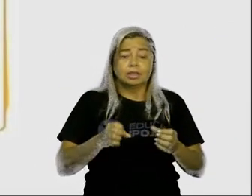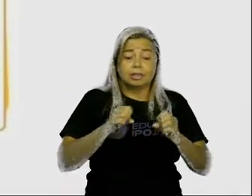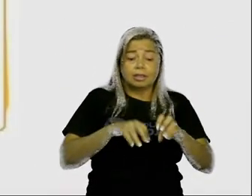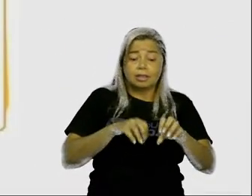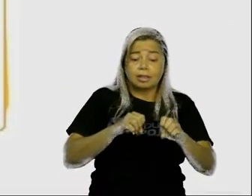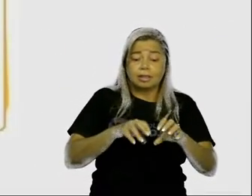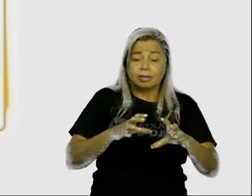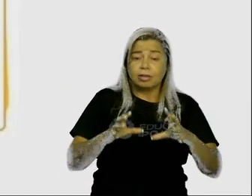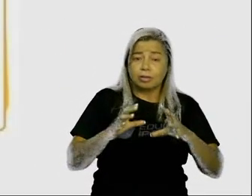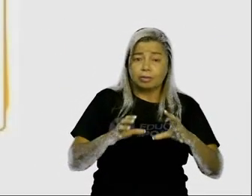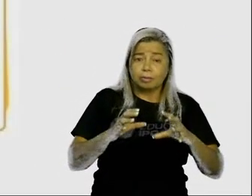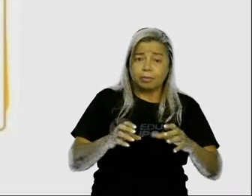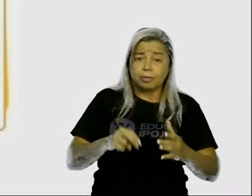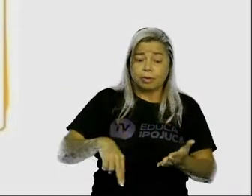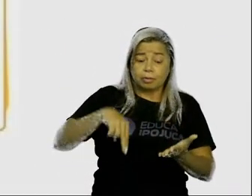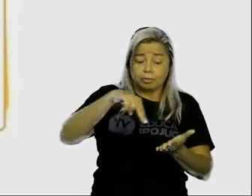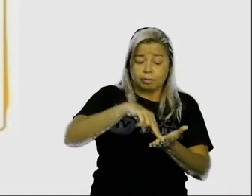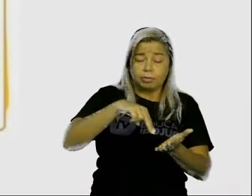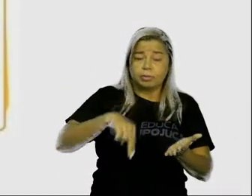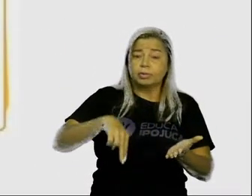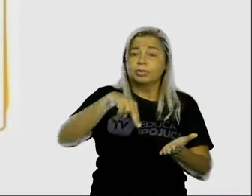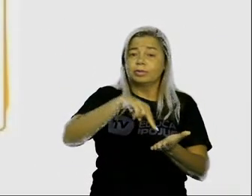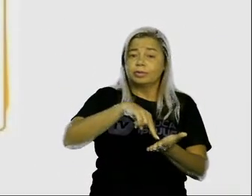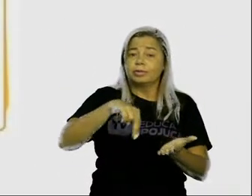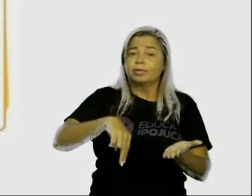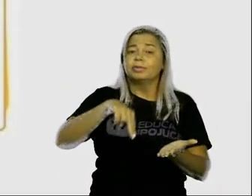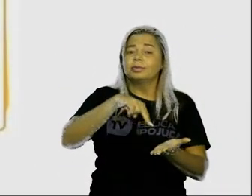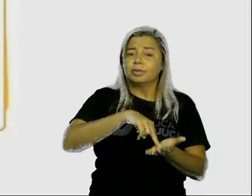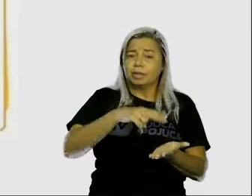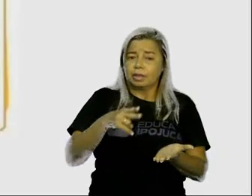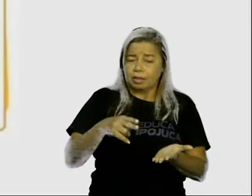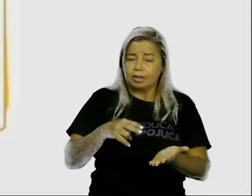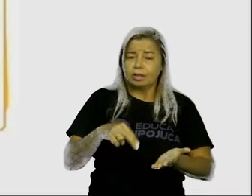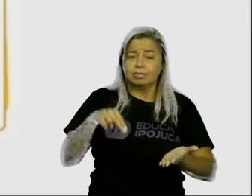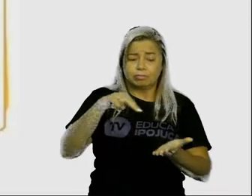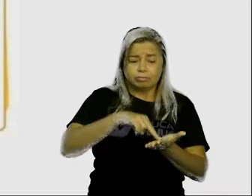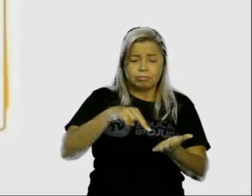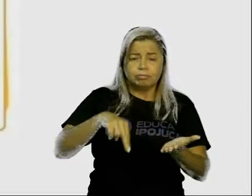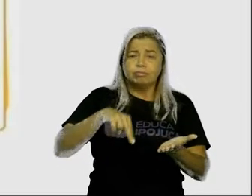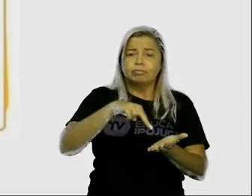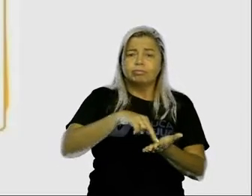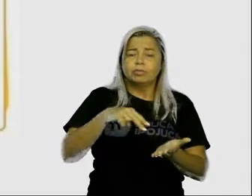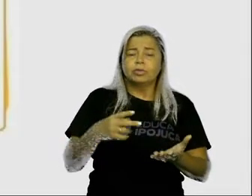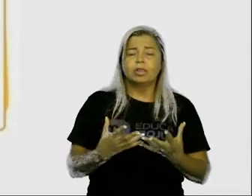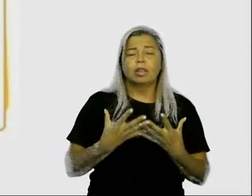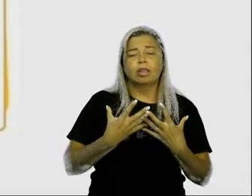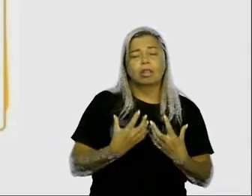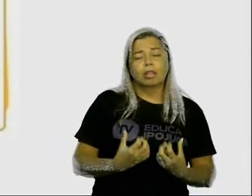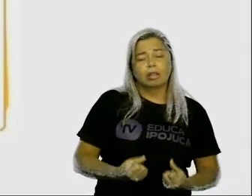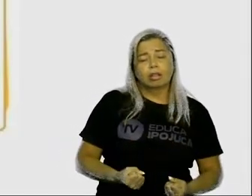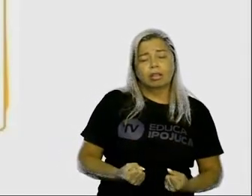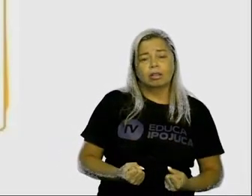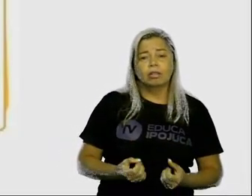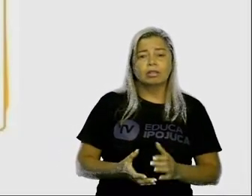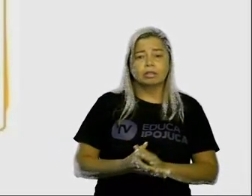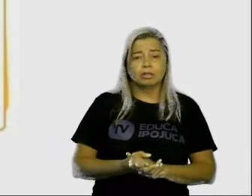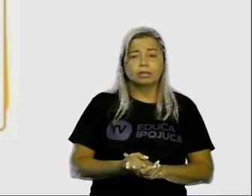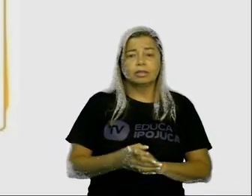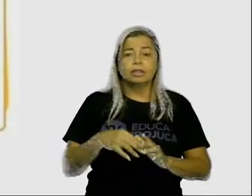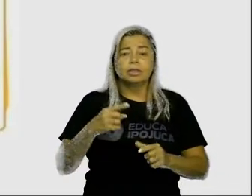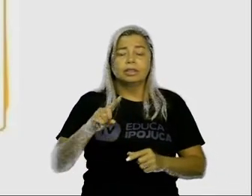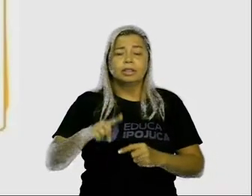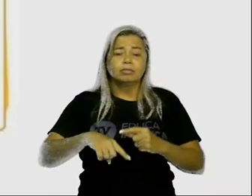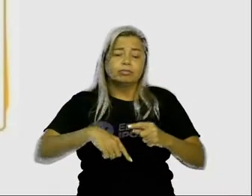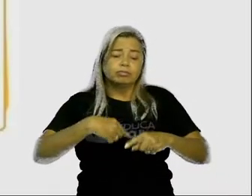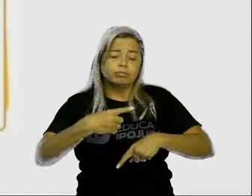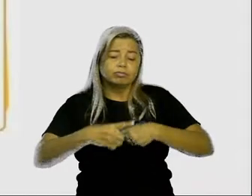Ela pulou, pulou, foi e voltou pulando, pulou até cansar. Aí